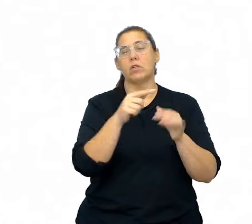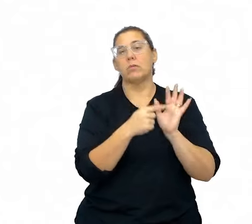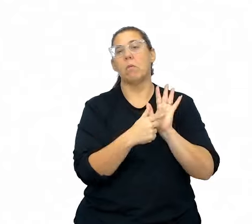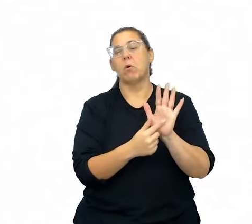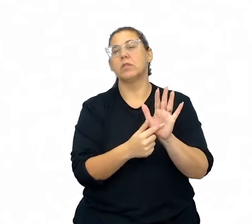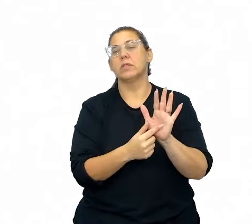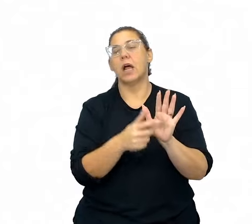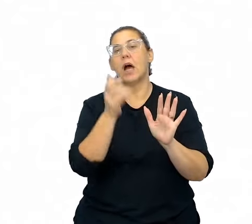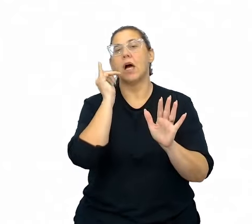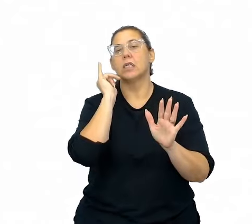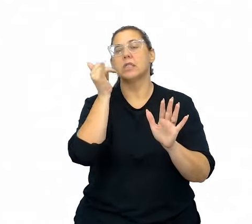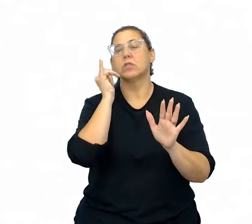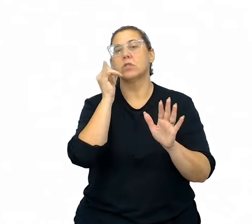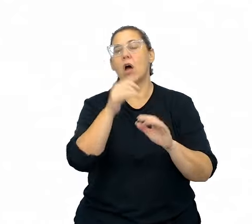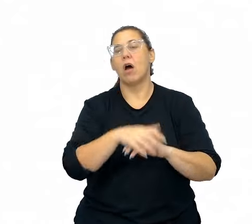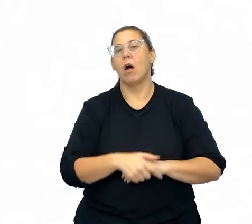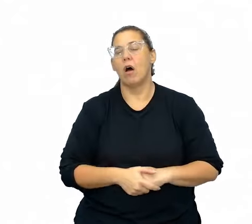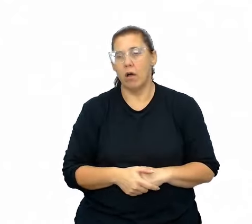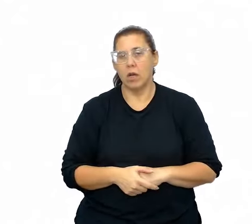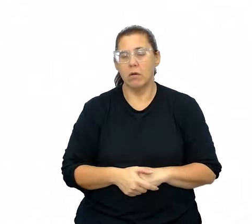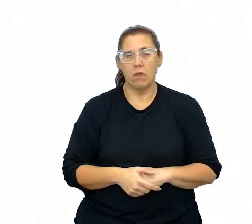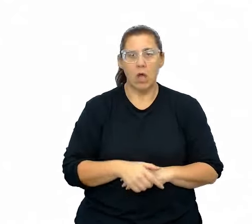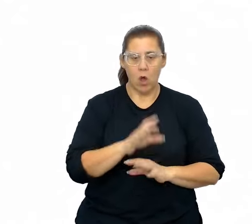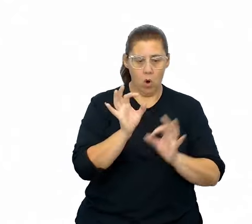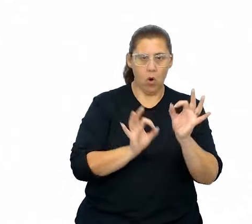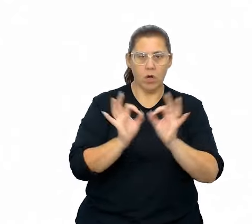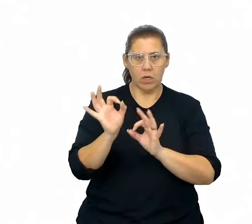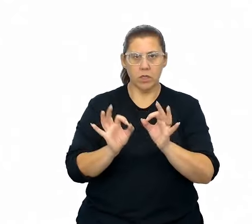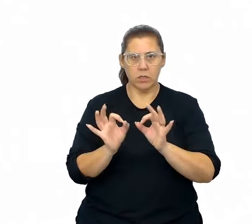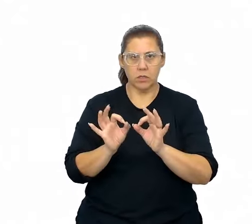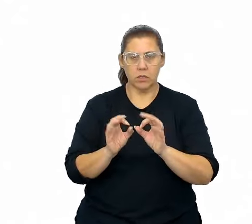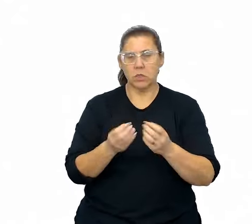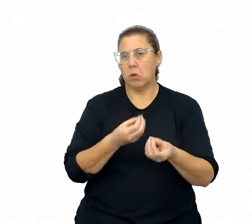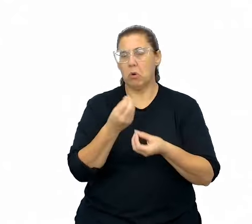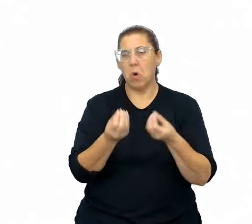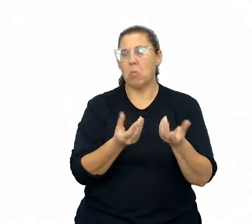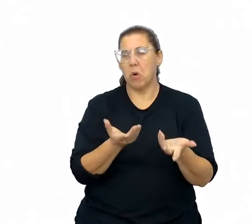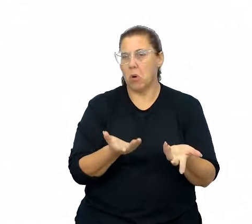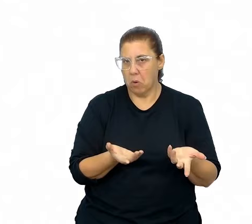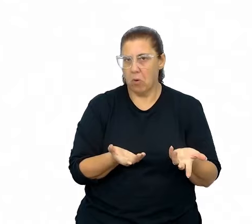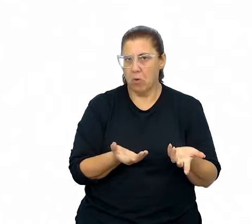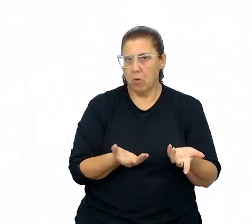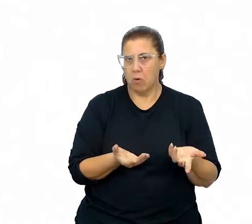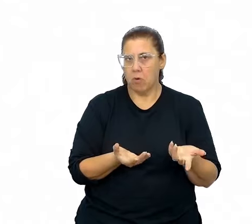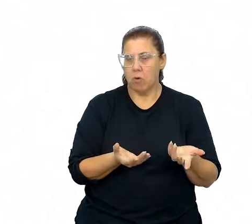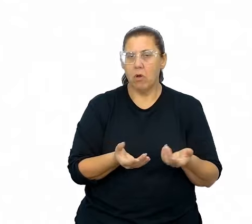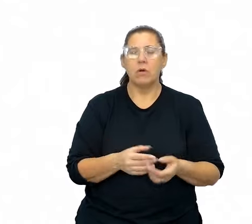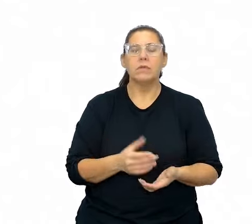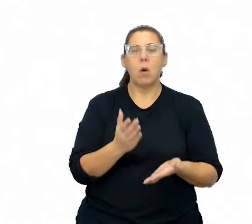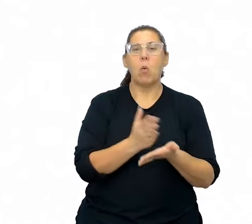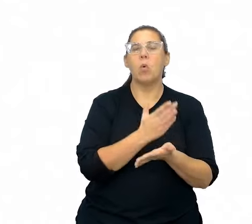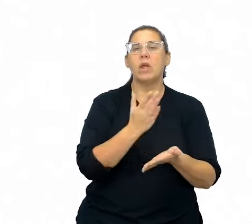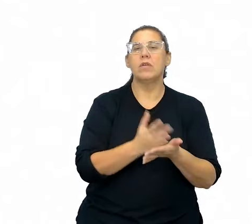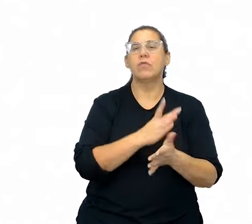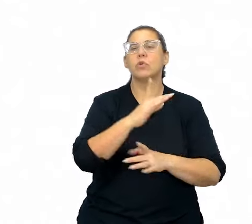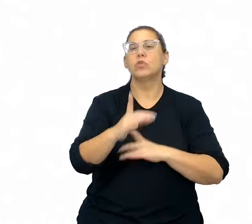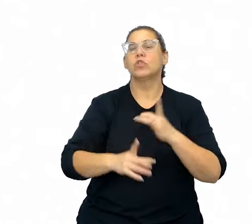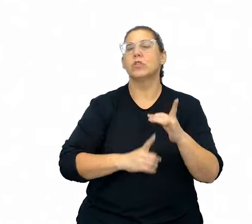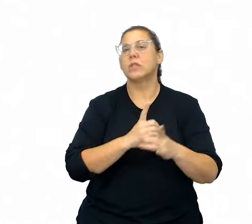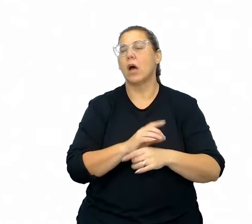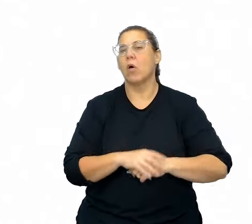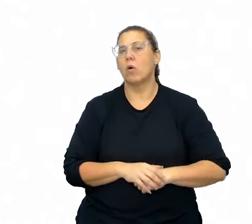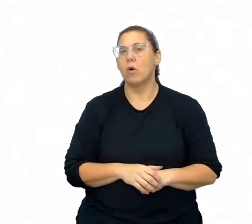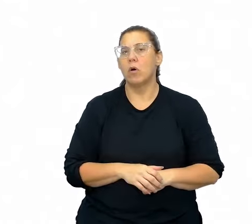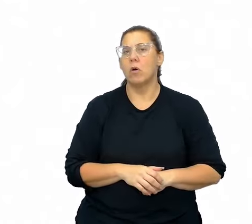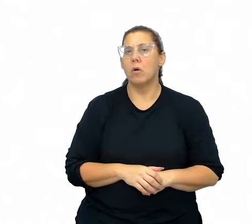apresentar as lendas brasileiras? Organizaremos uma coletânea da turma? Faremos um livro digital? Podemos